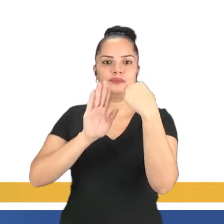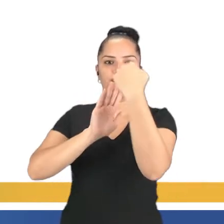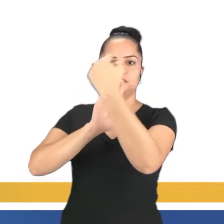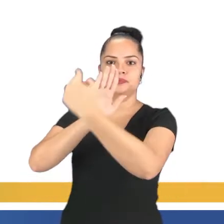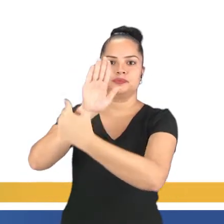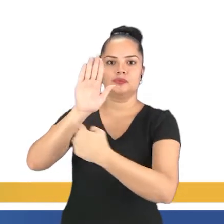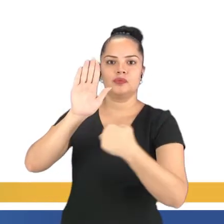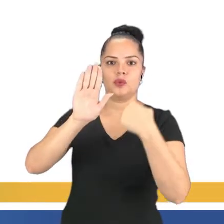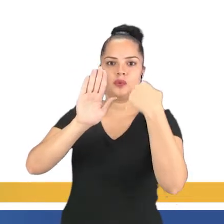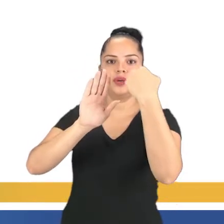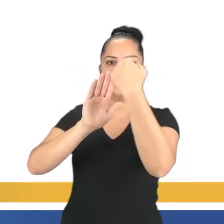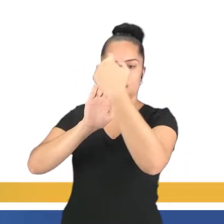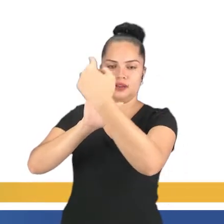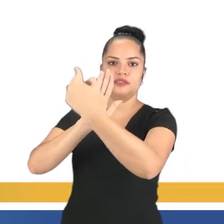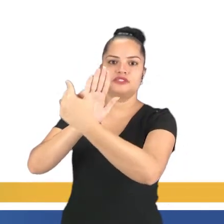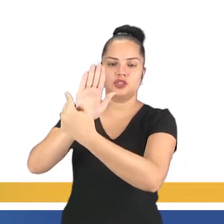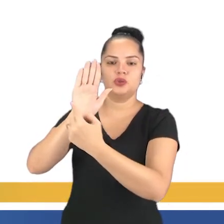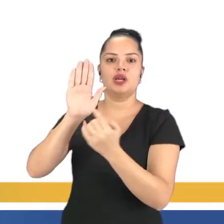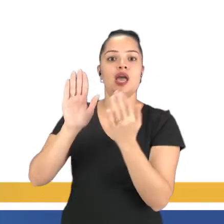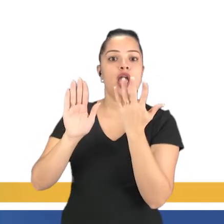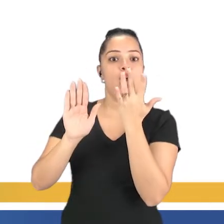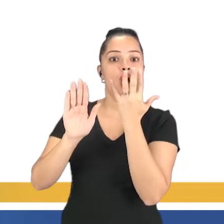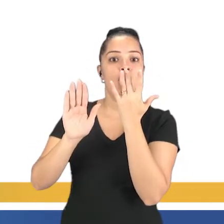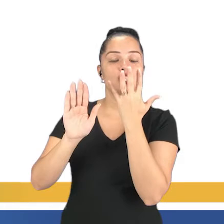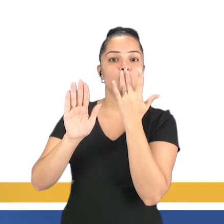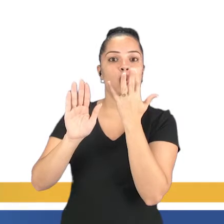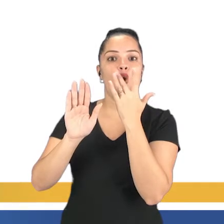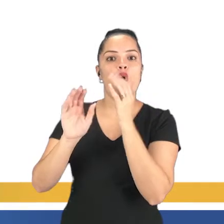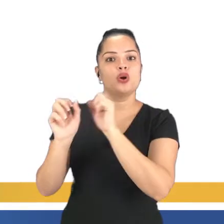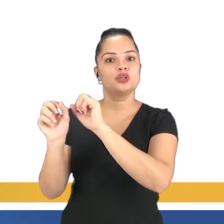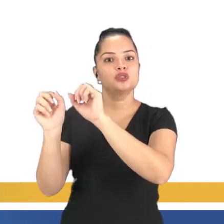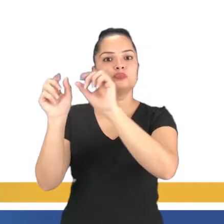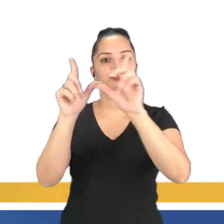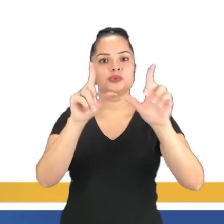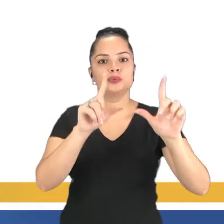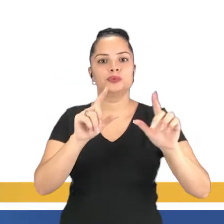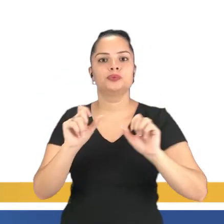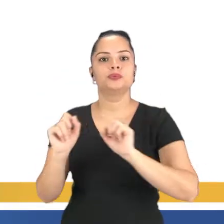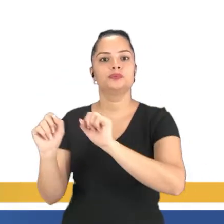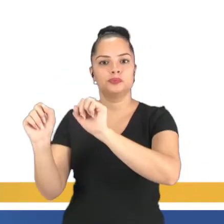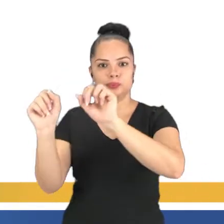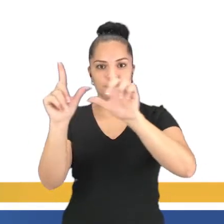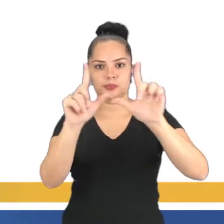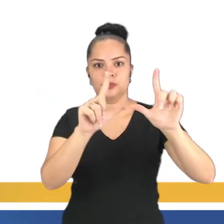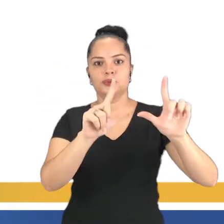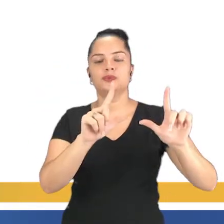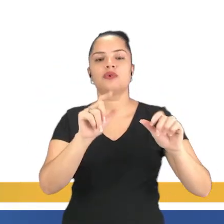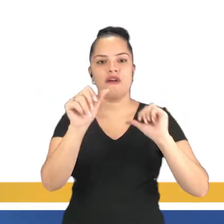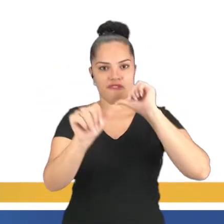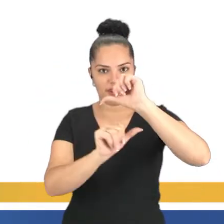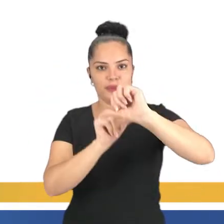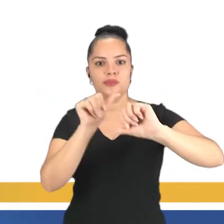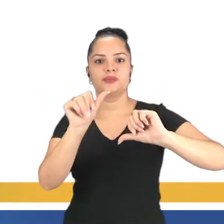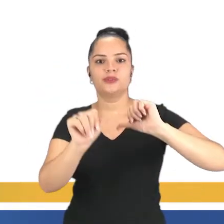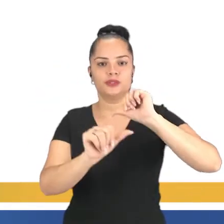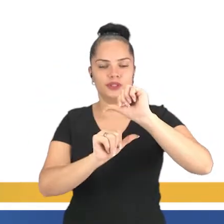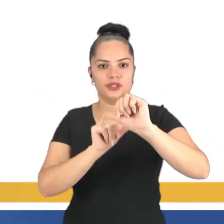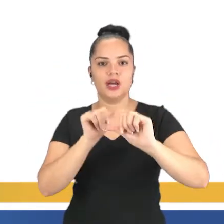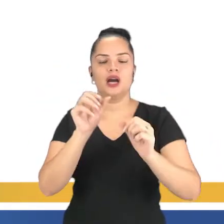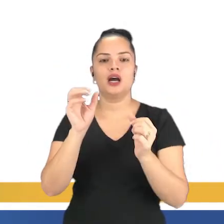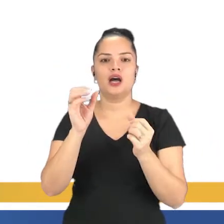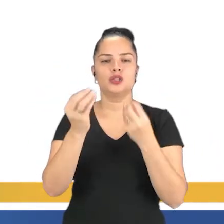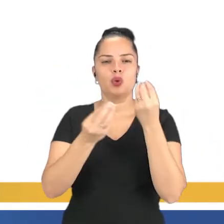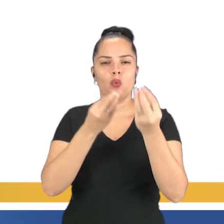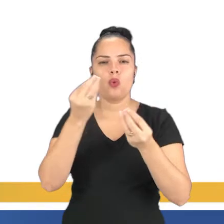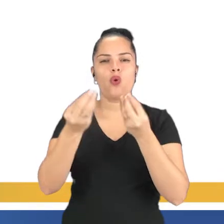nosso gráfico. E aí você vê que há movimento, ó, conforme vão passando as cores, e aí vão te informando as